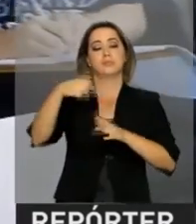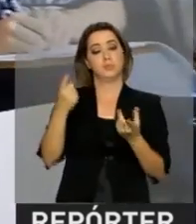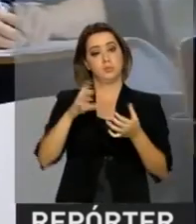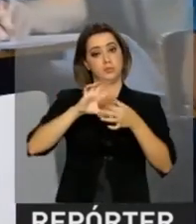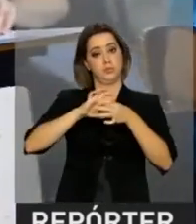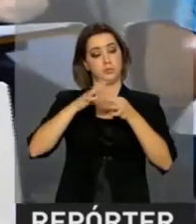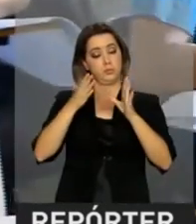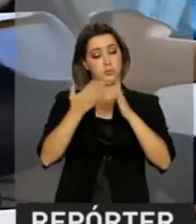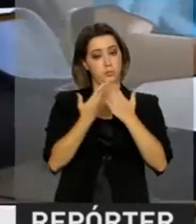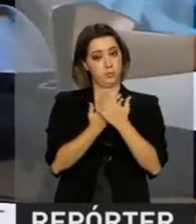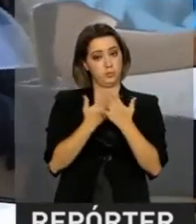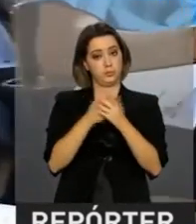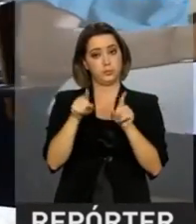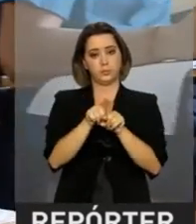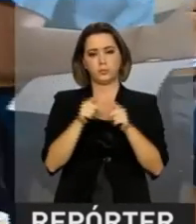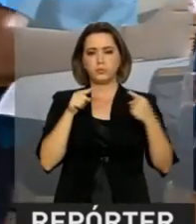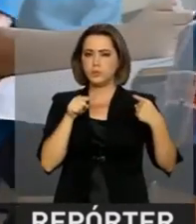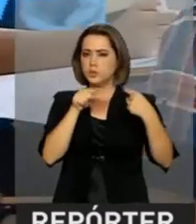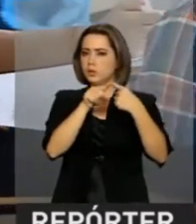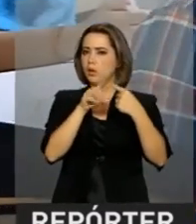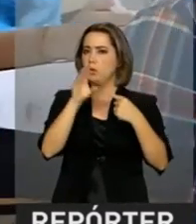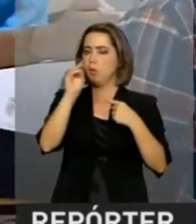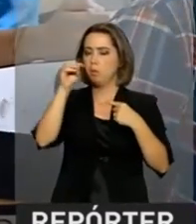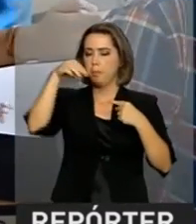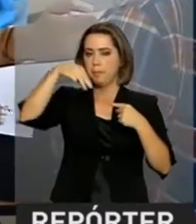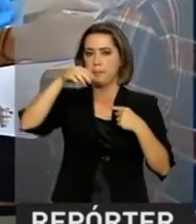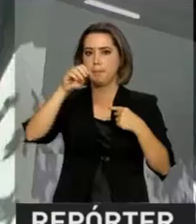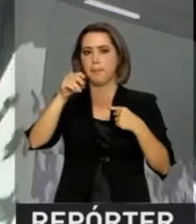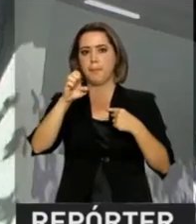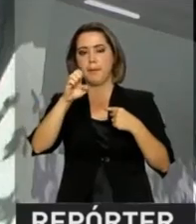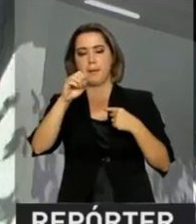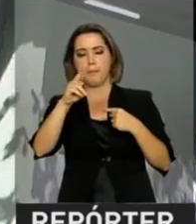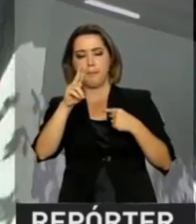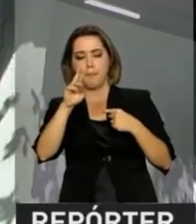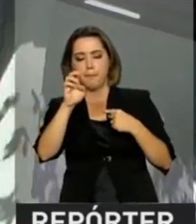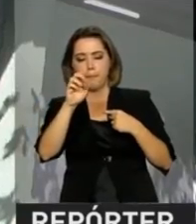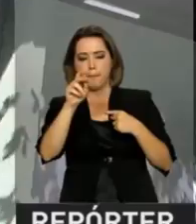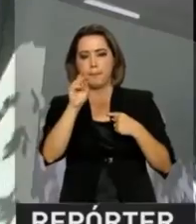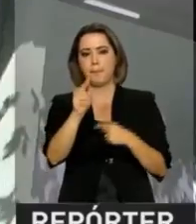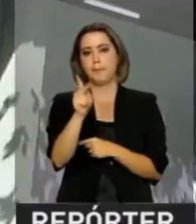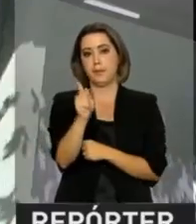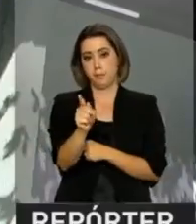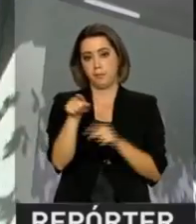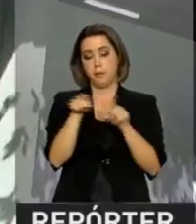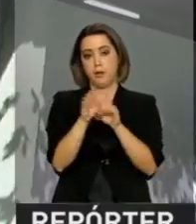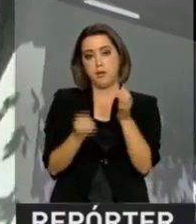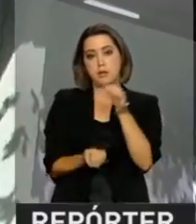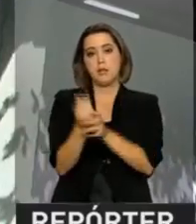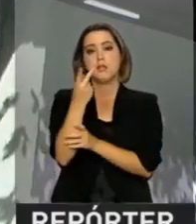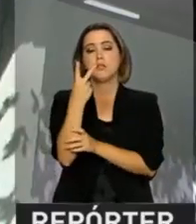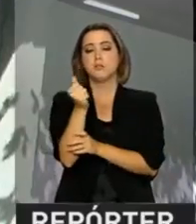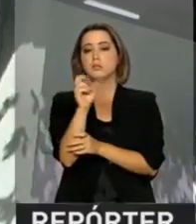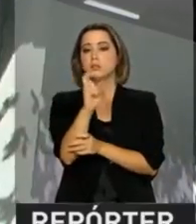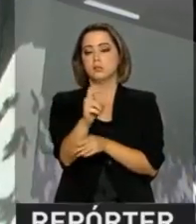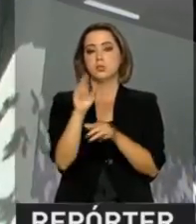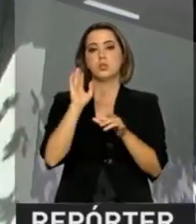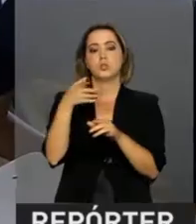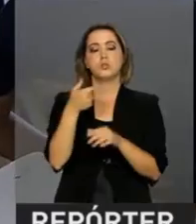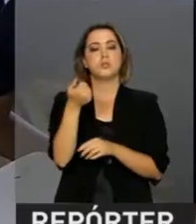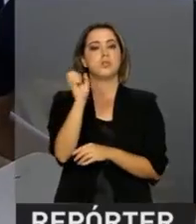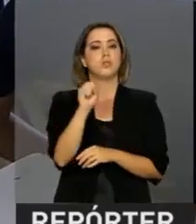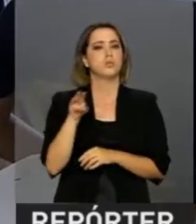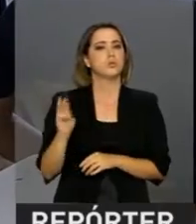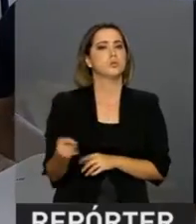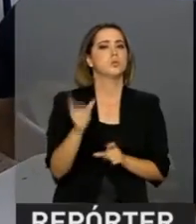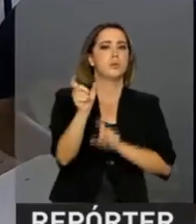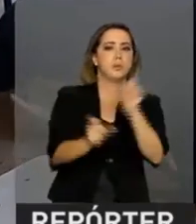de Matemática das Escolas Públicas, a OBMEP. Criada em 2005, a Olimpíada já chegou a quase 18 milhões